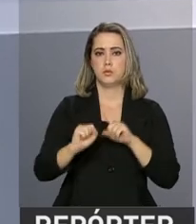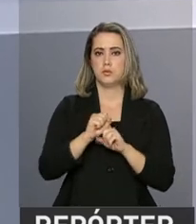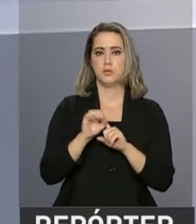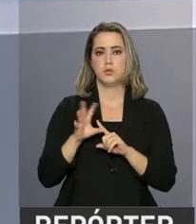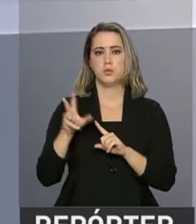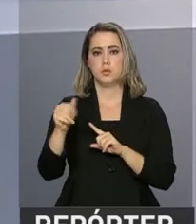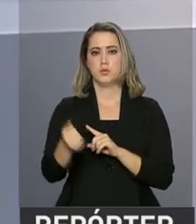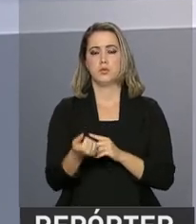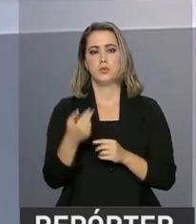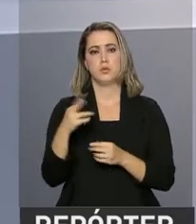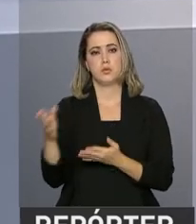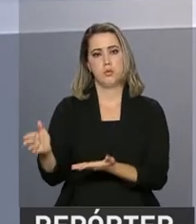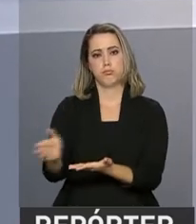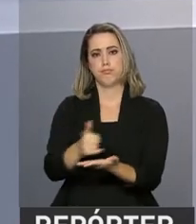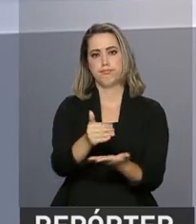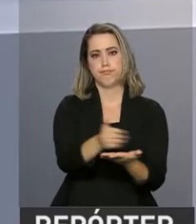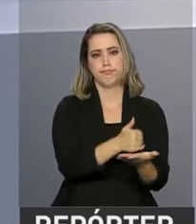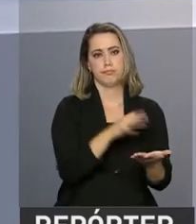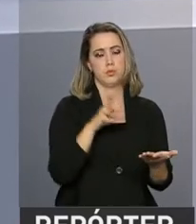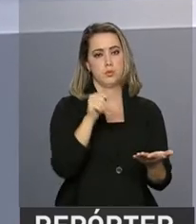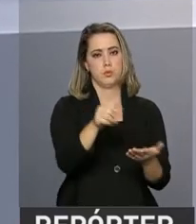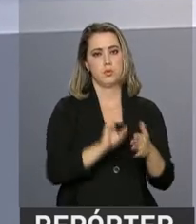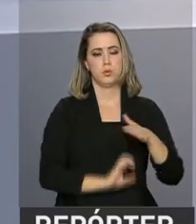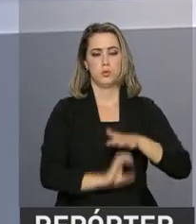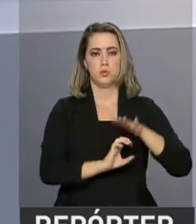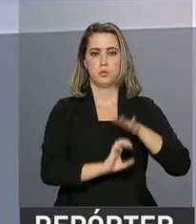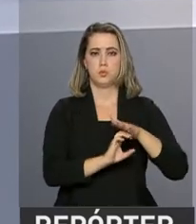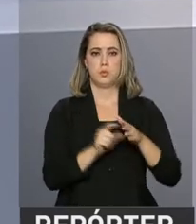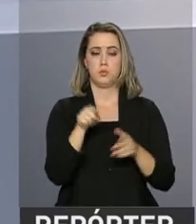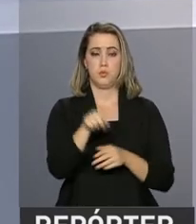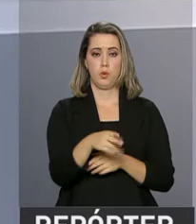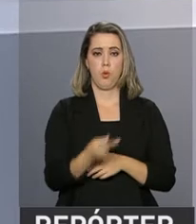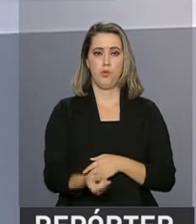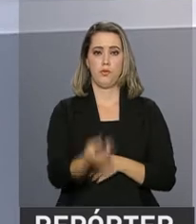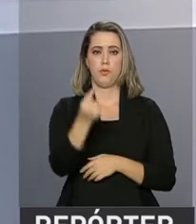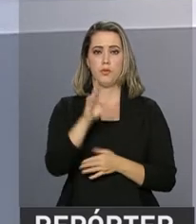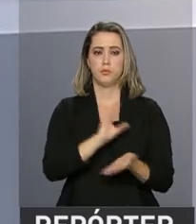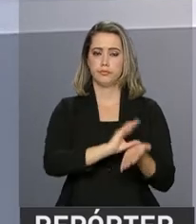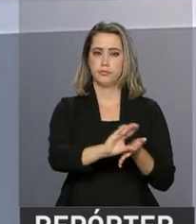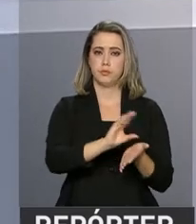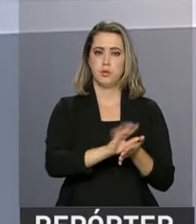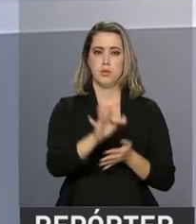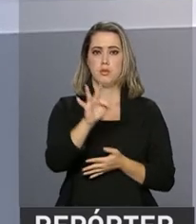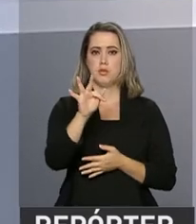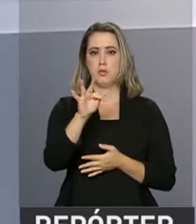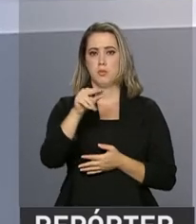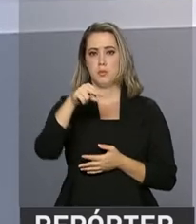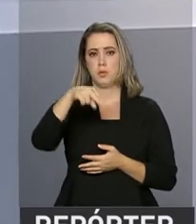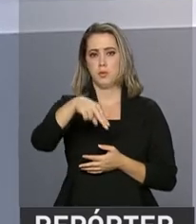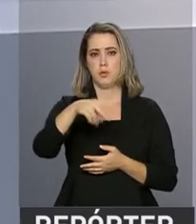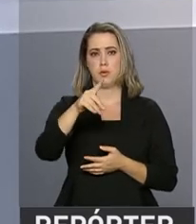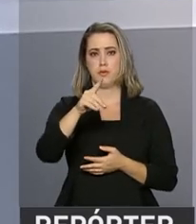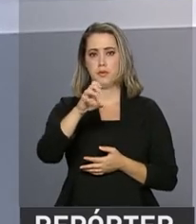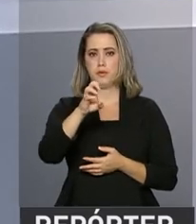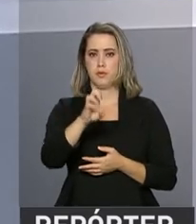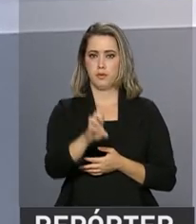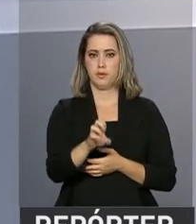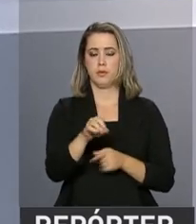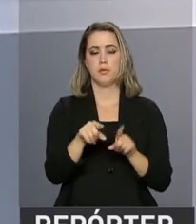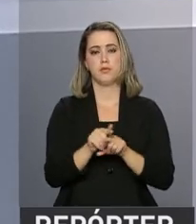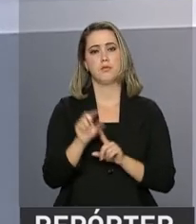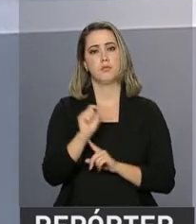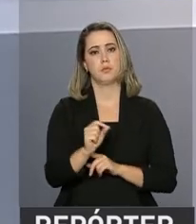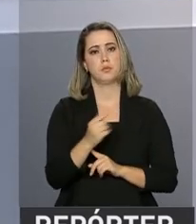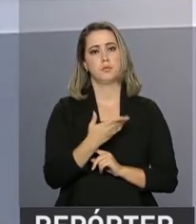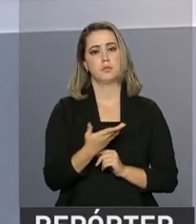social que a receita recorde de todas as empresas o valor será repassado pelo fundo nacional de desenvolvimento da